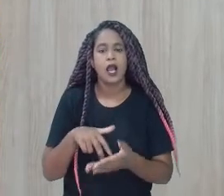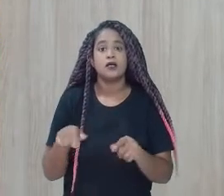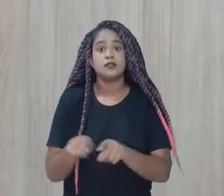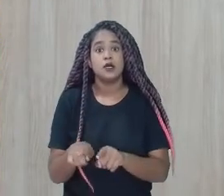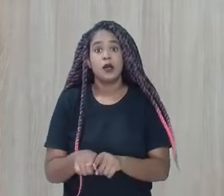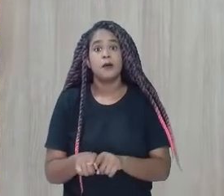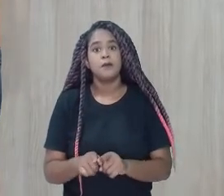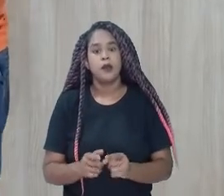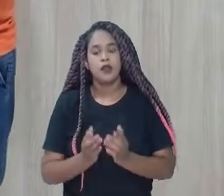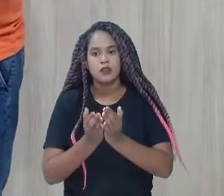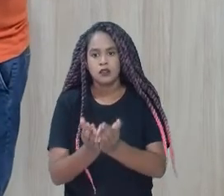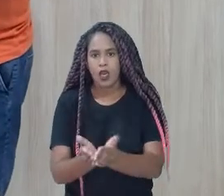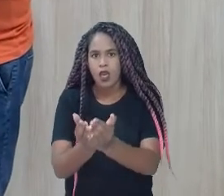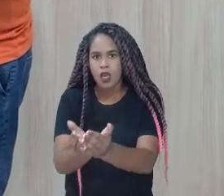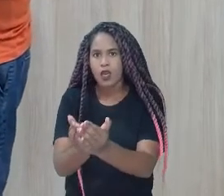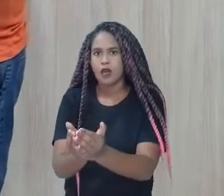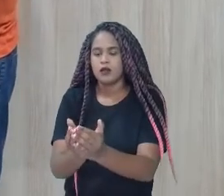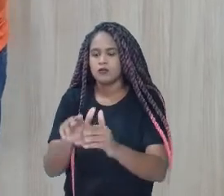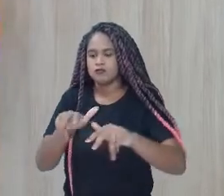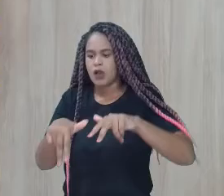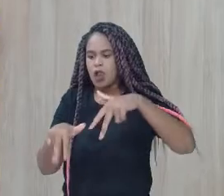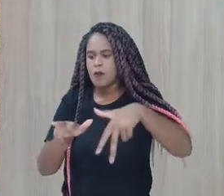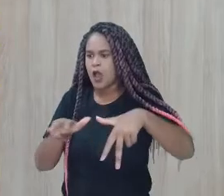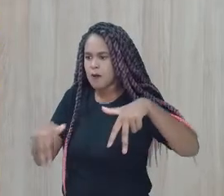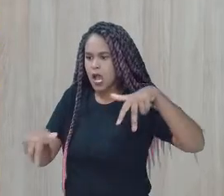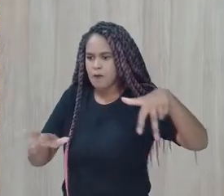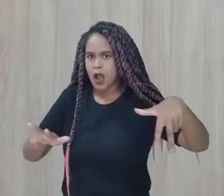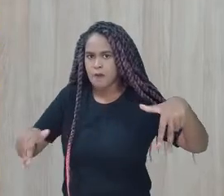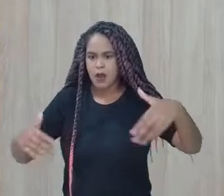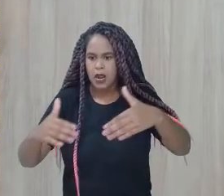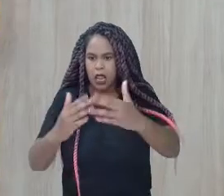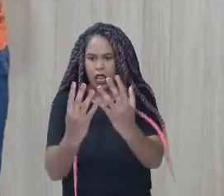foi imposto pela Espanha, eles